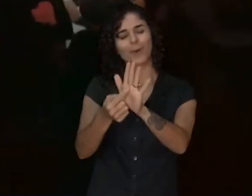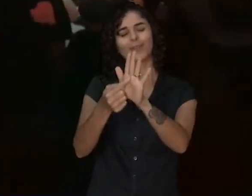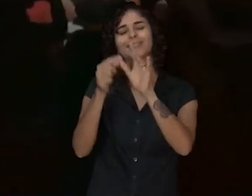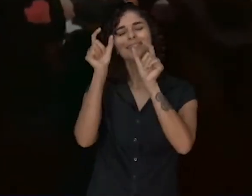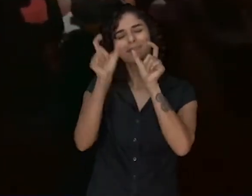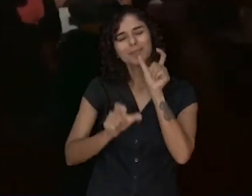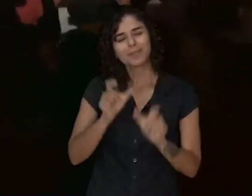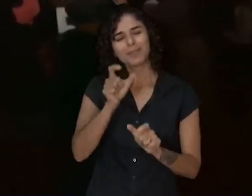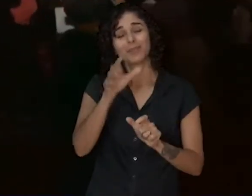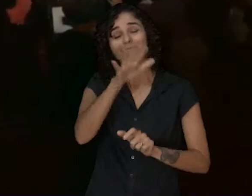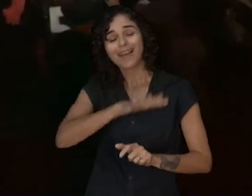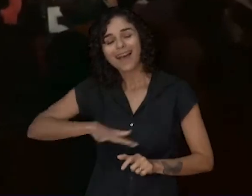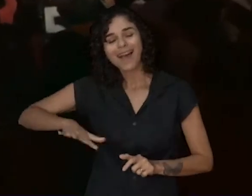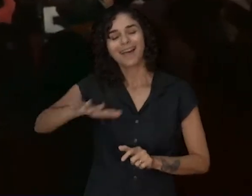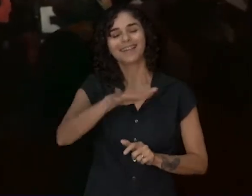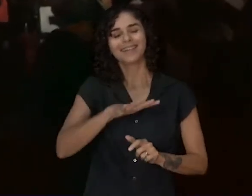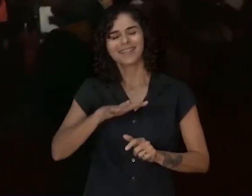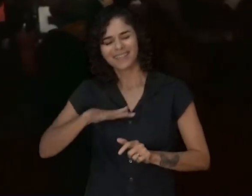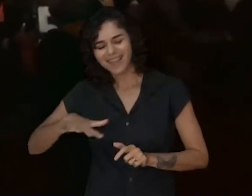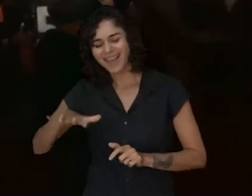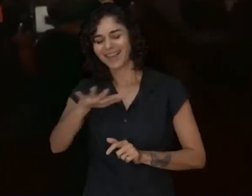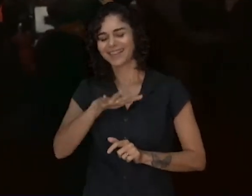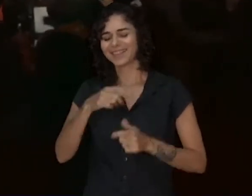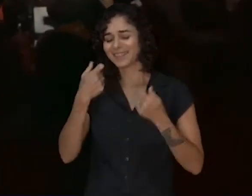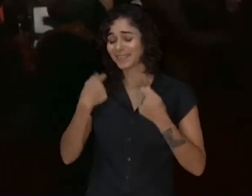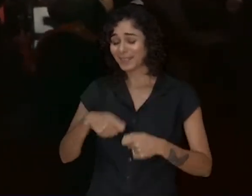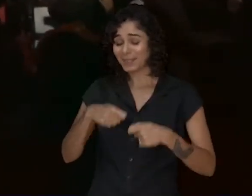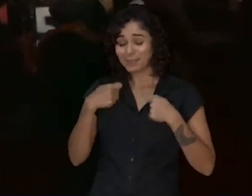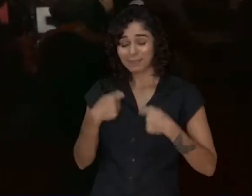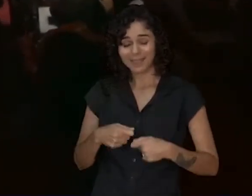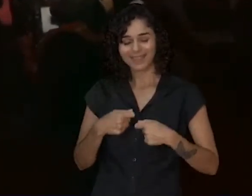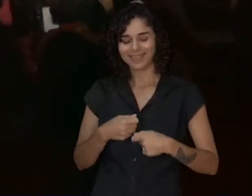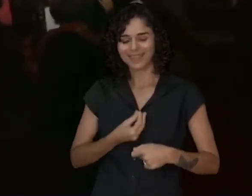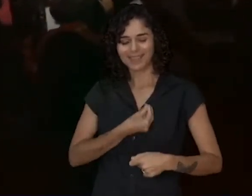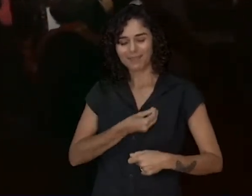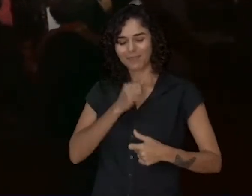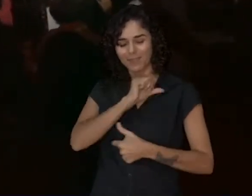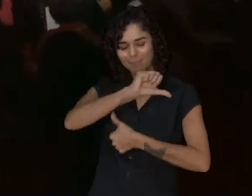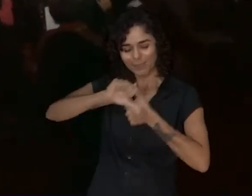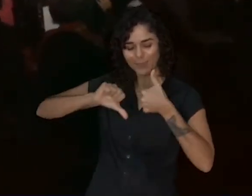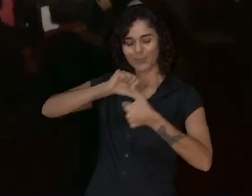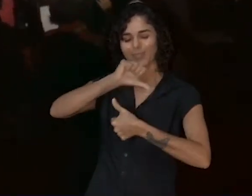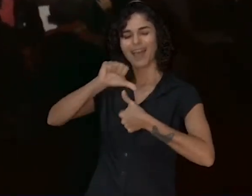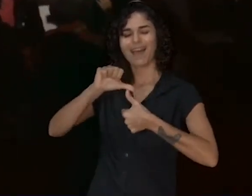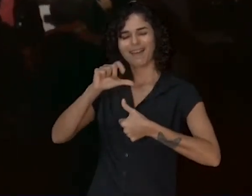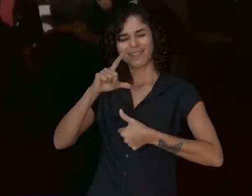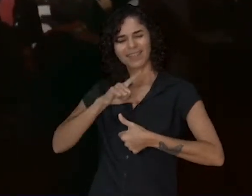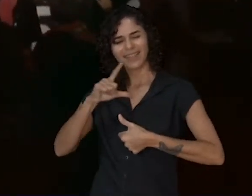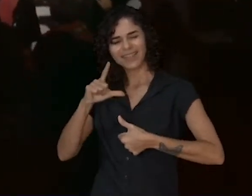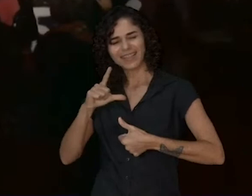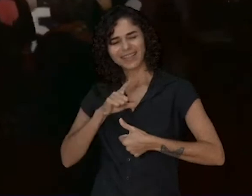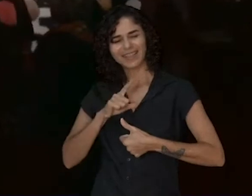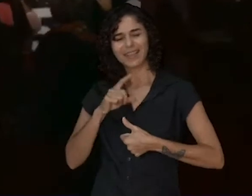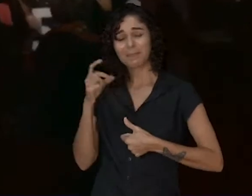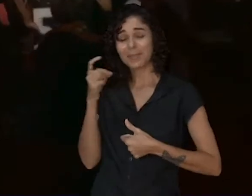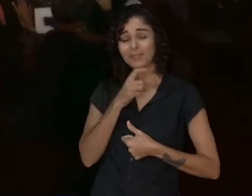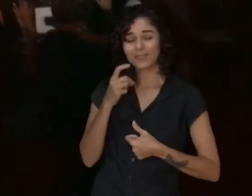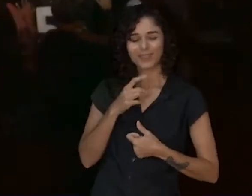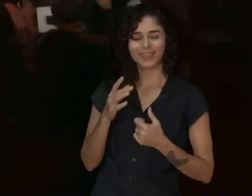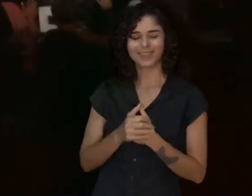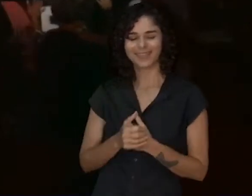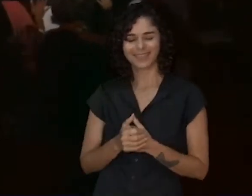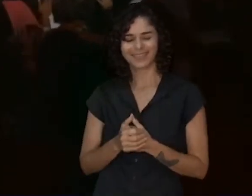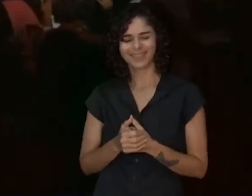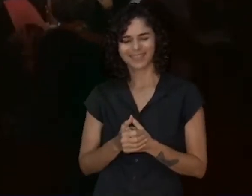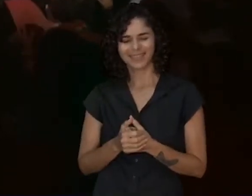áreas que eles precisam de mudança, onde tem sofismas, onde tem fortalezas. Quebra agora em